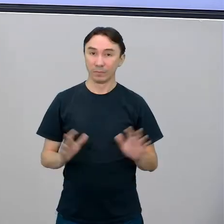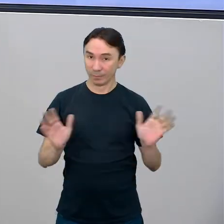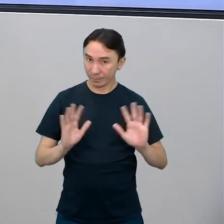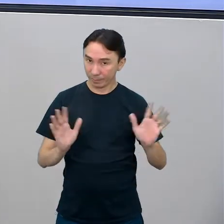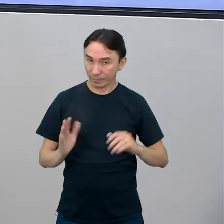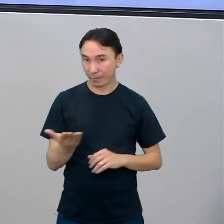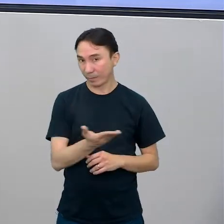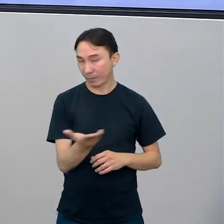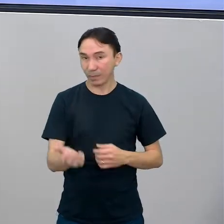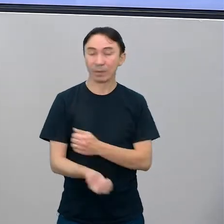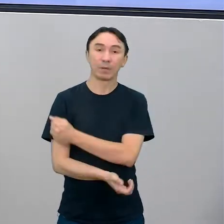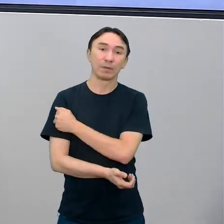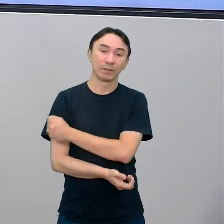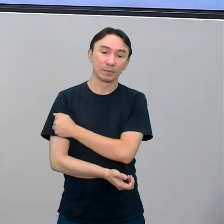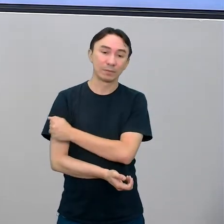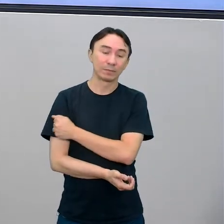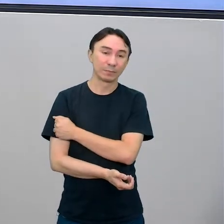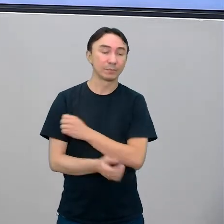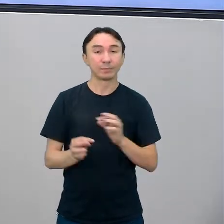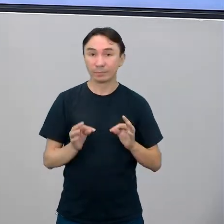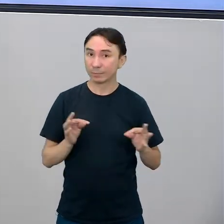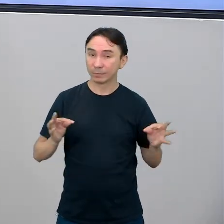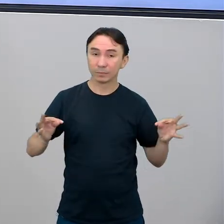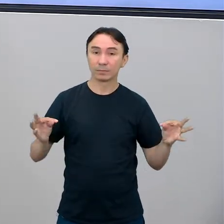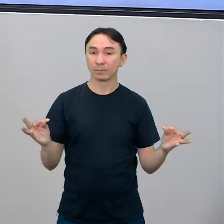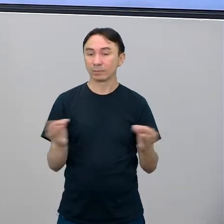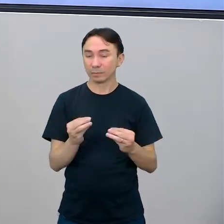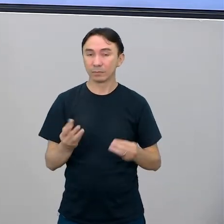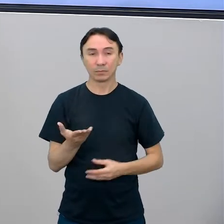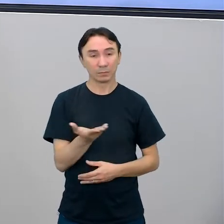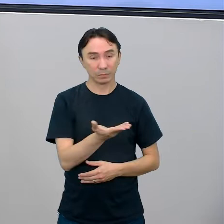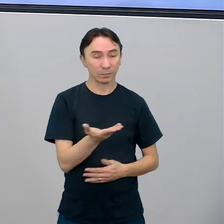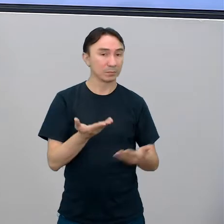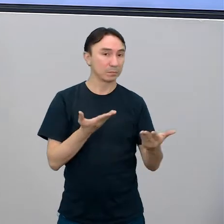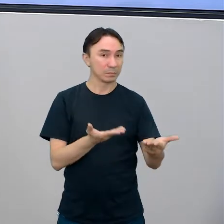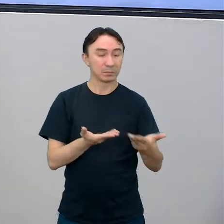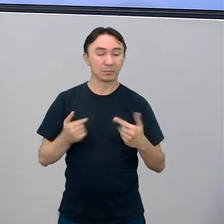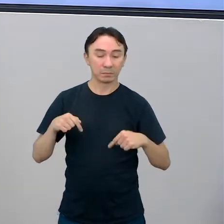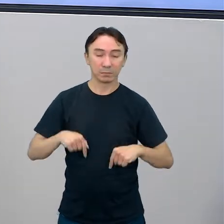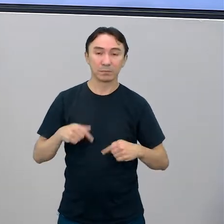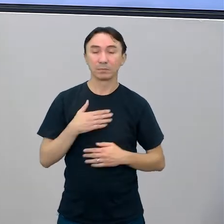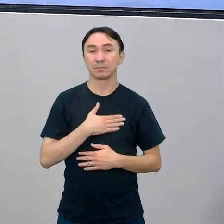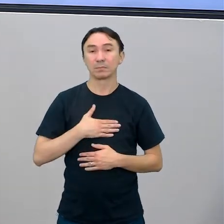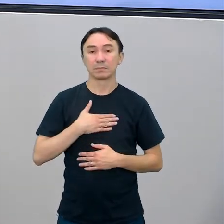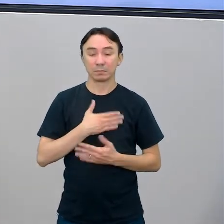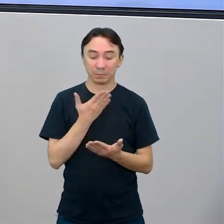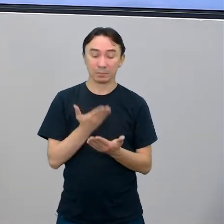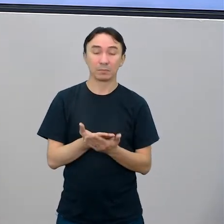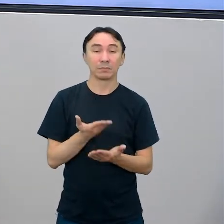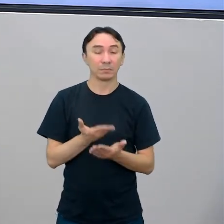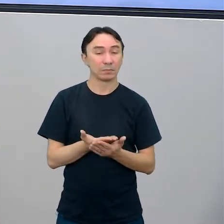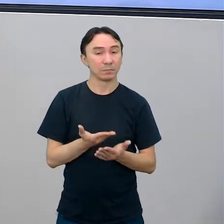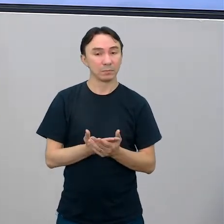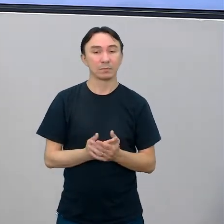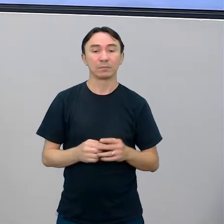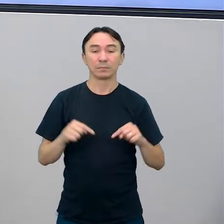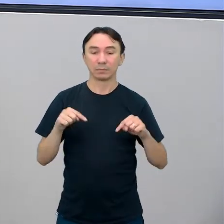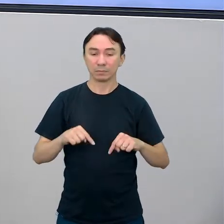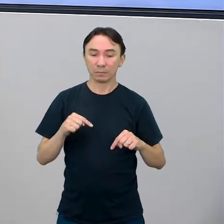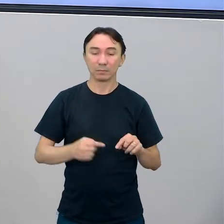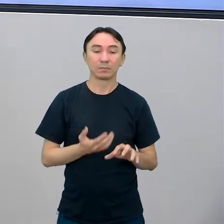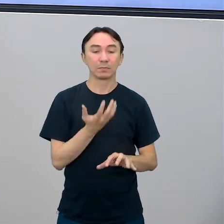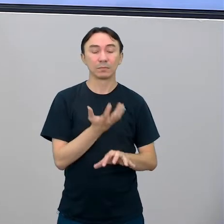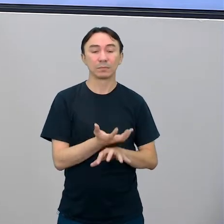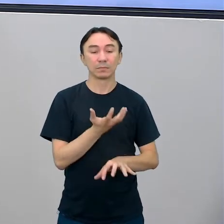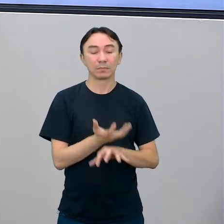alunos, estudantes, sejam bem-vindos a mais uma aula da nossa componente